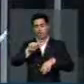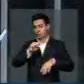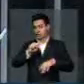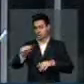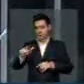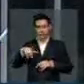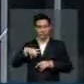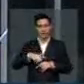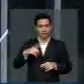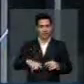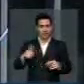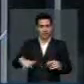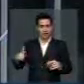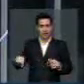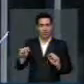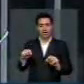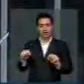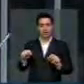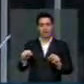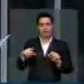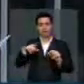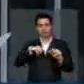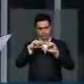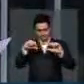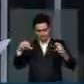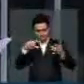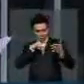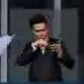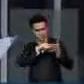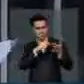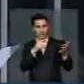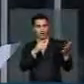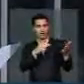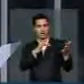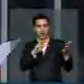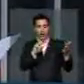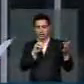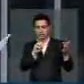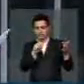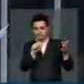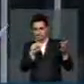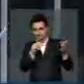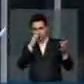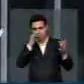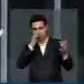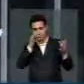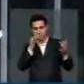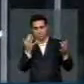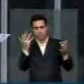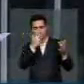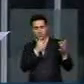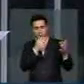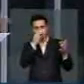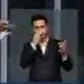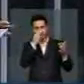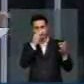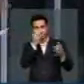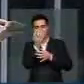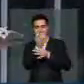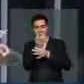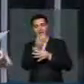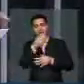vezes são ros rosas rosas rosas rosas formosas são